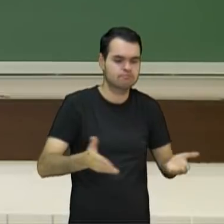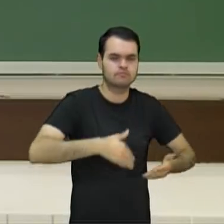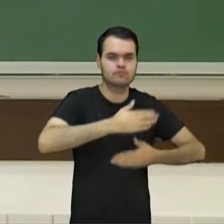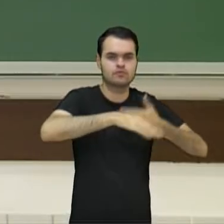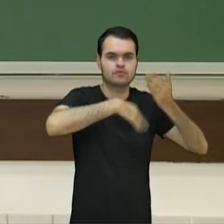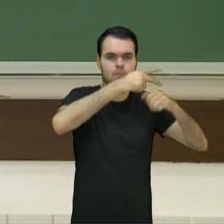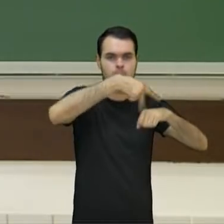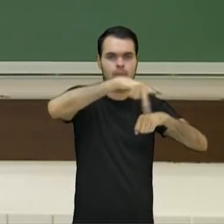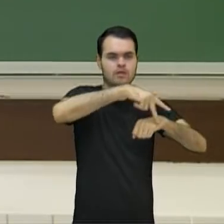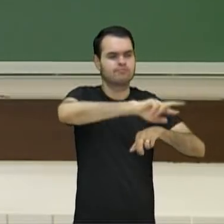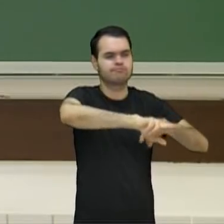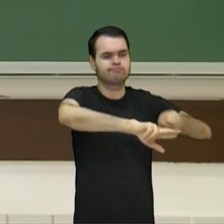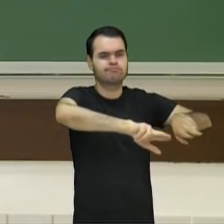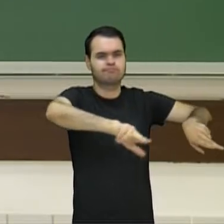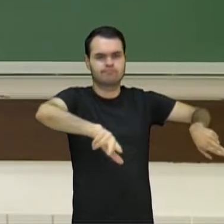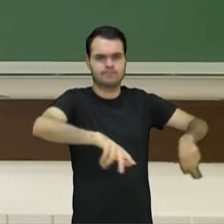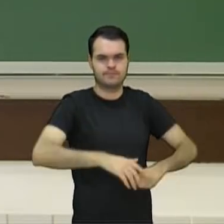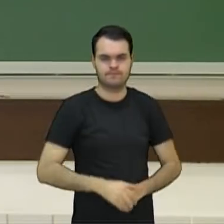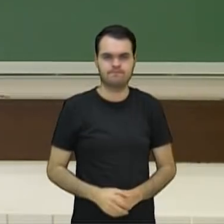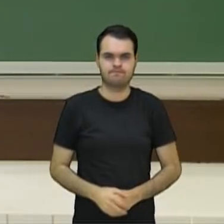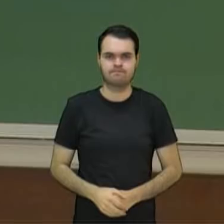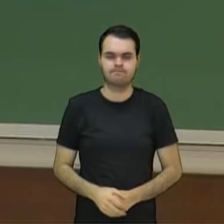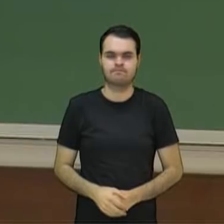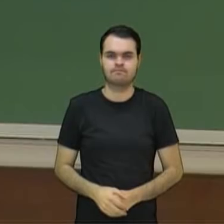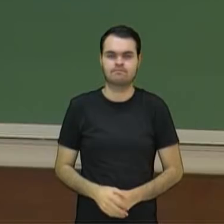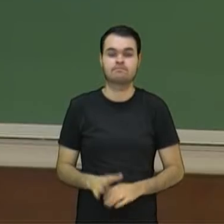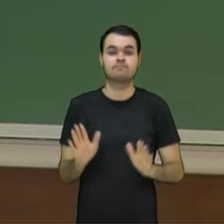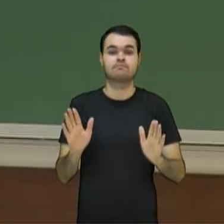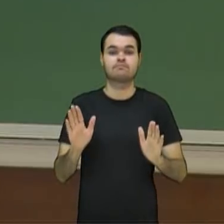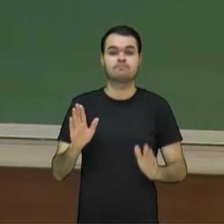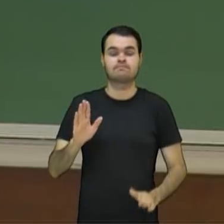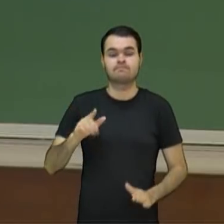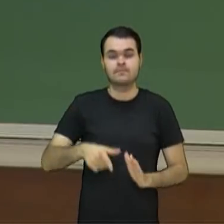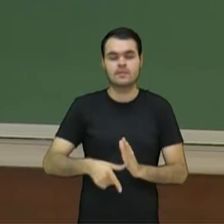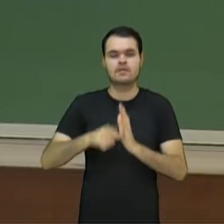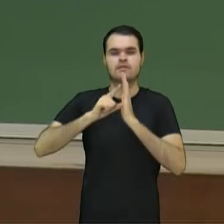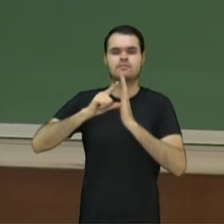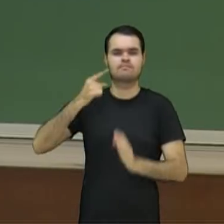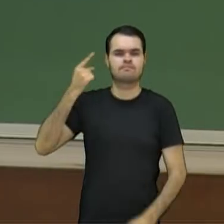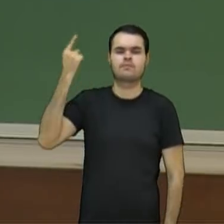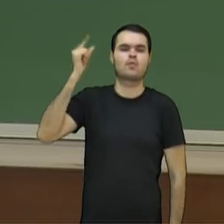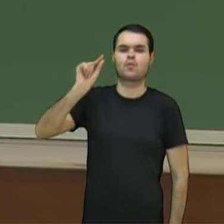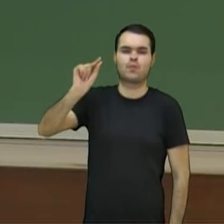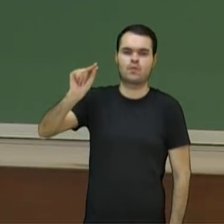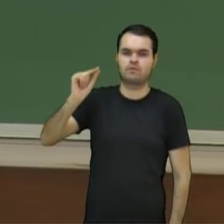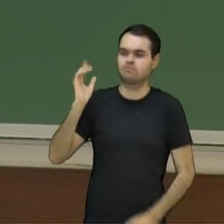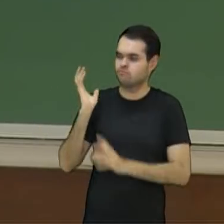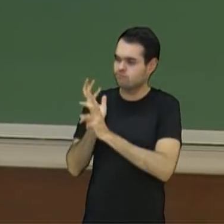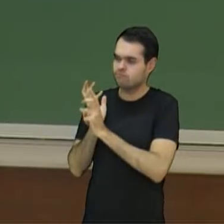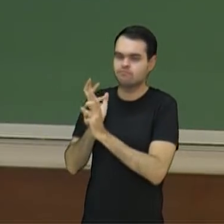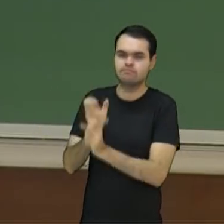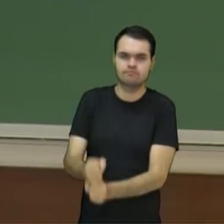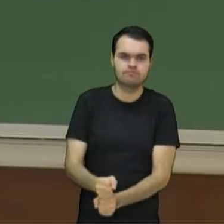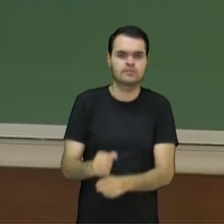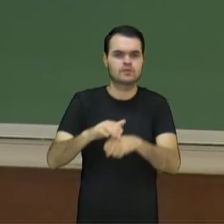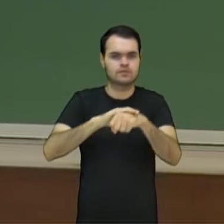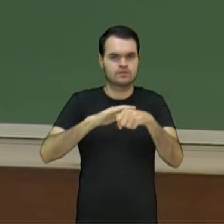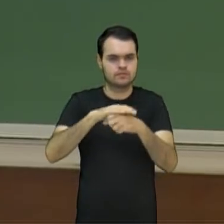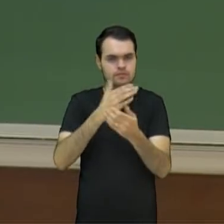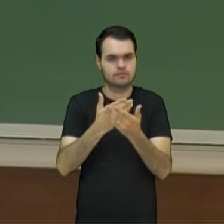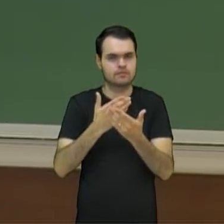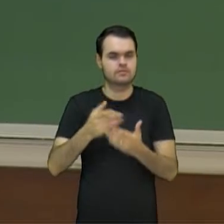países. Em primeiro lugar, a gente precisa então relembrar o que nós conversamos na